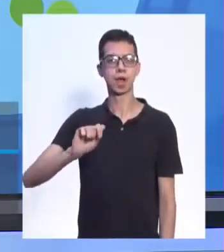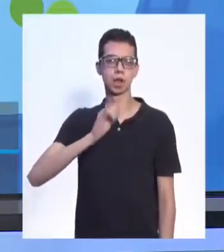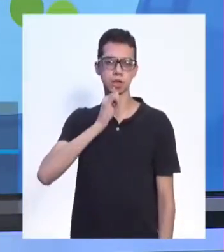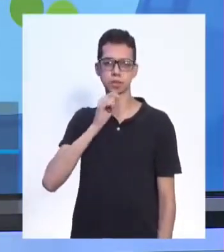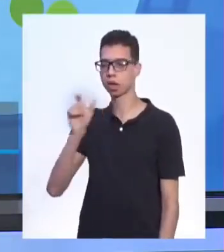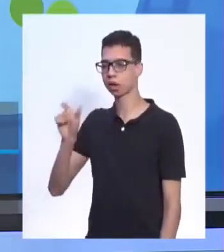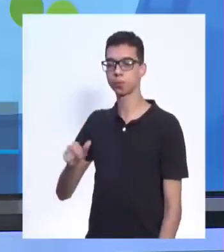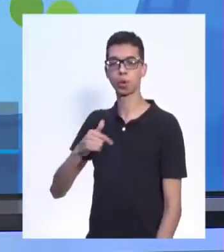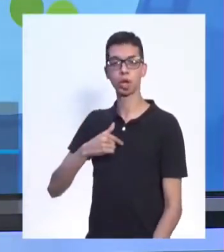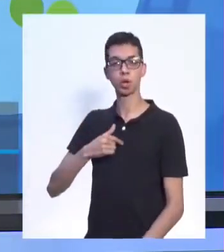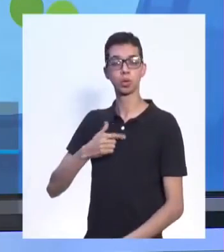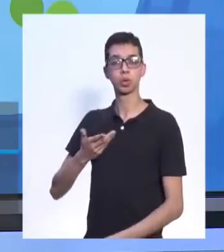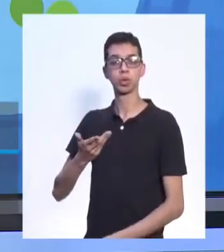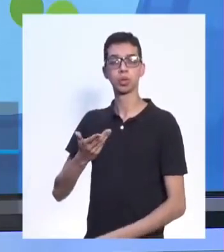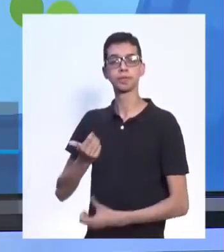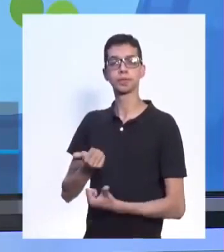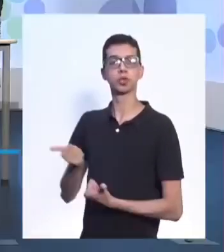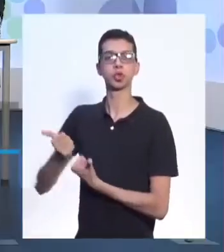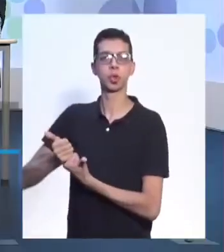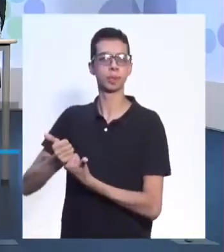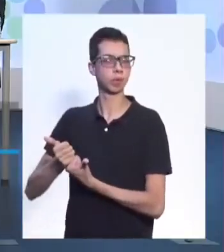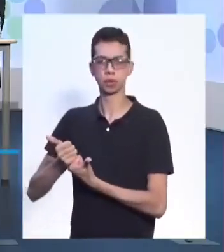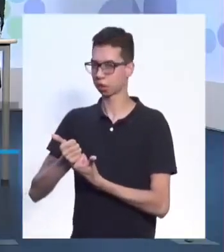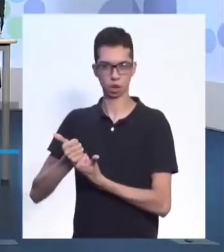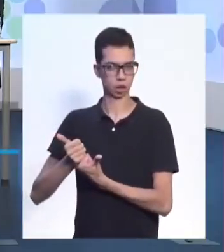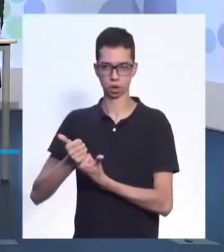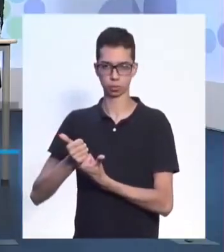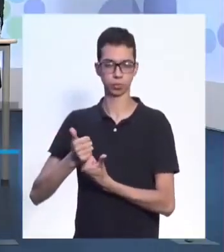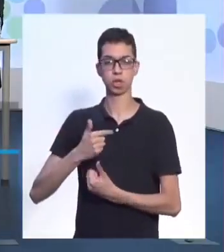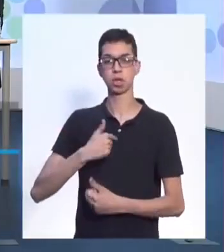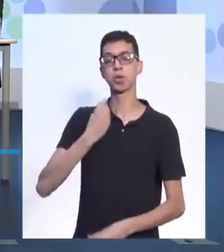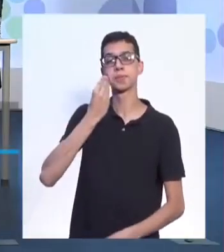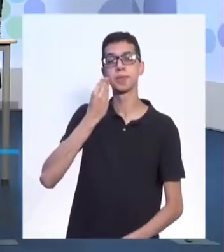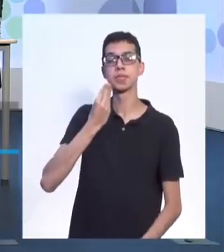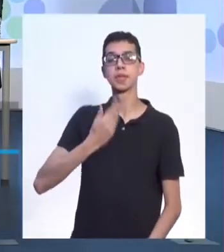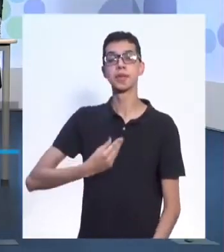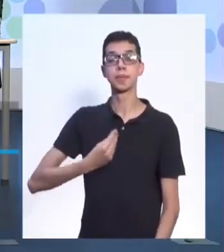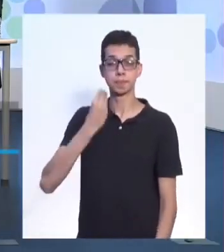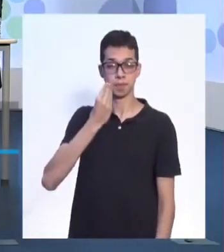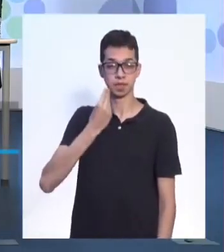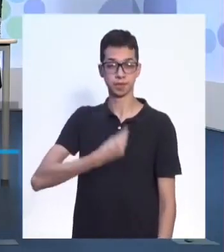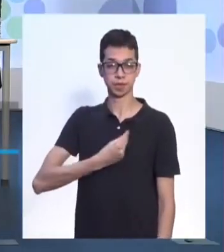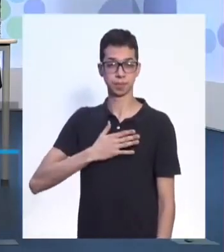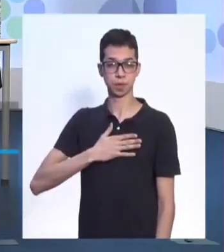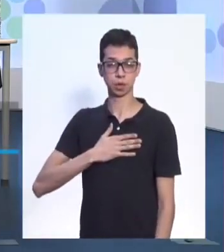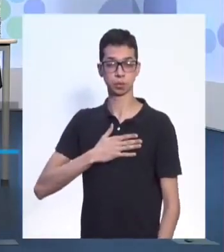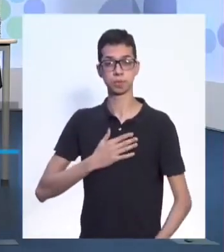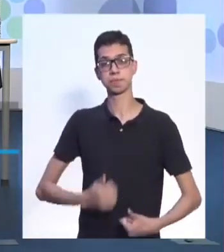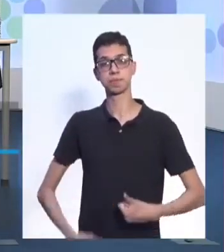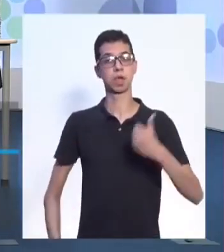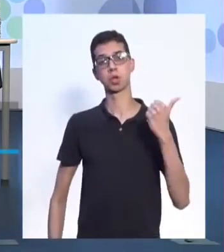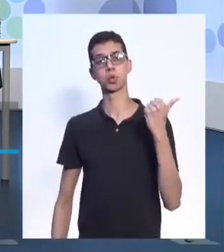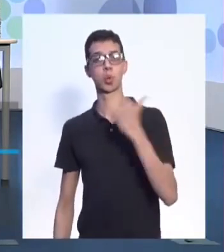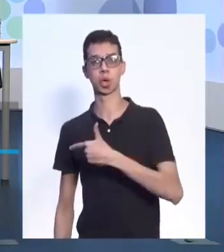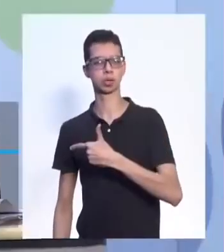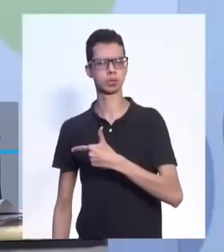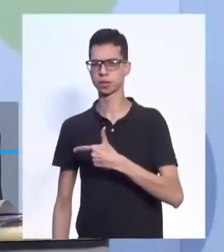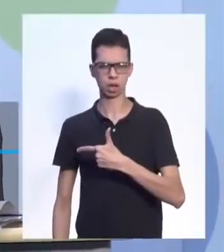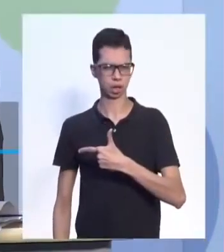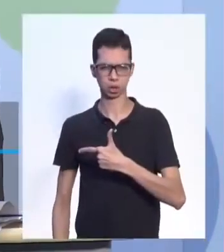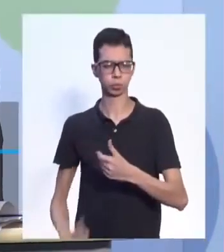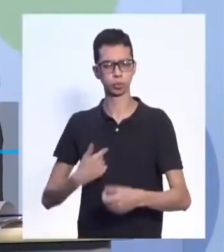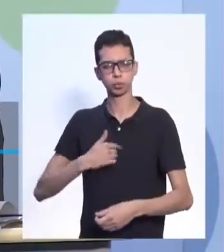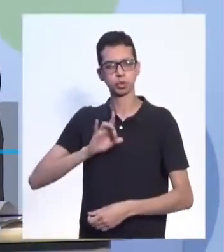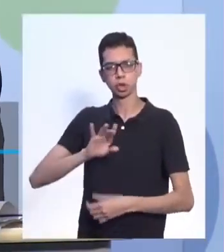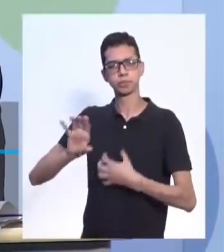que a dela ou coisas do tipo. Nós estamos dialogando sobre uma habilidade que é fundamental dentro do nosso